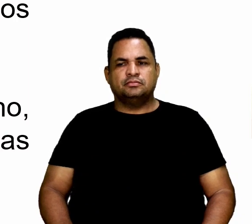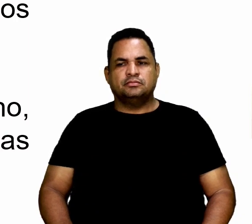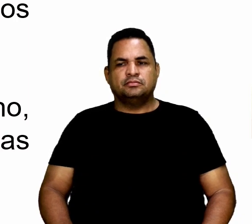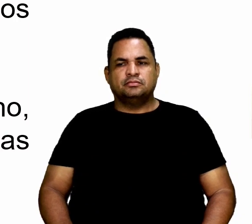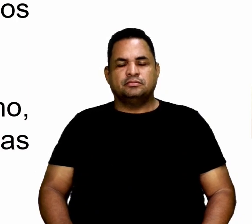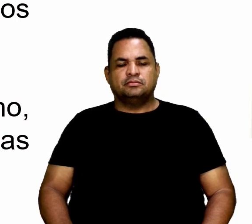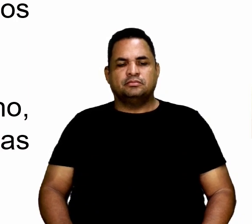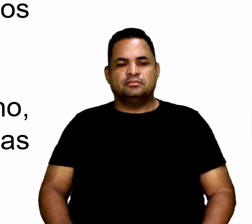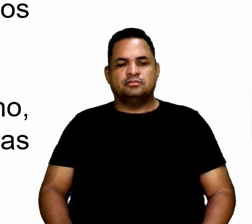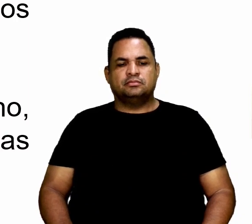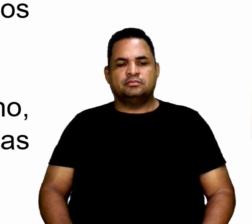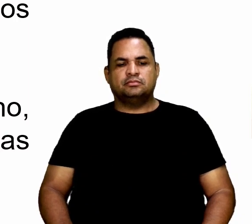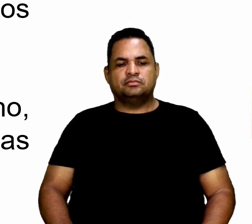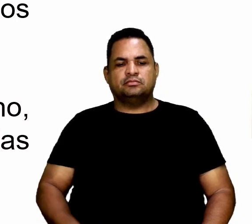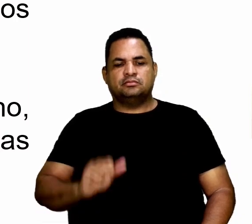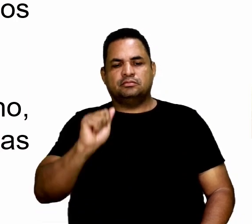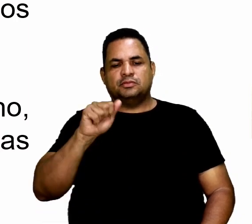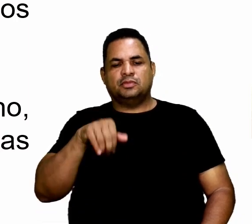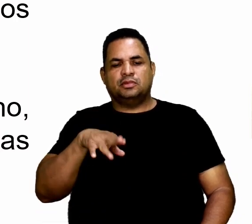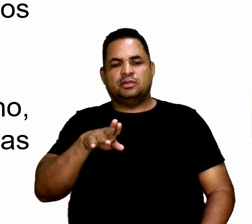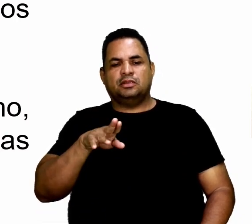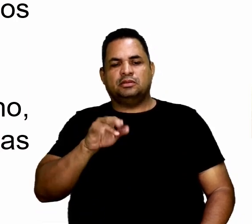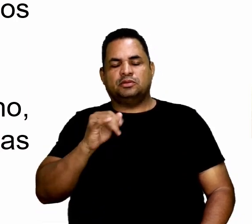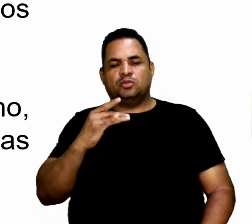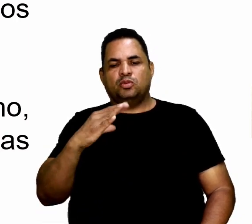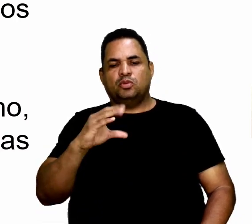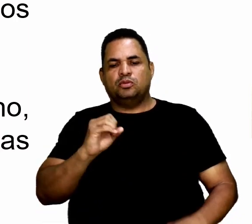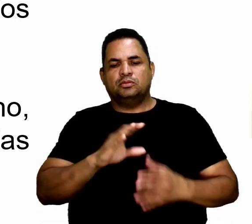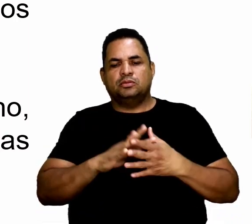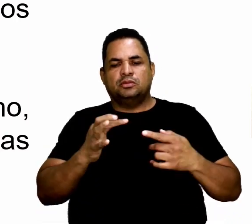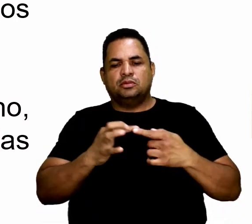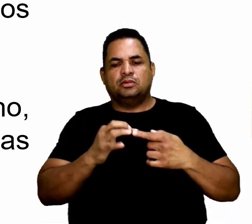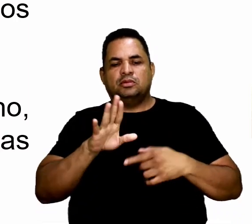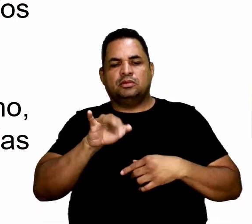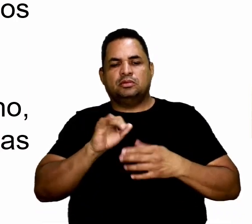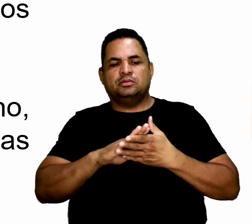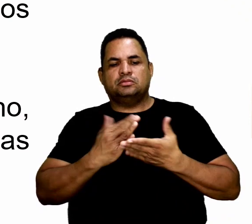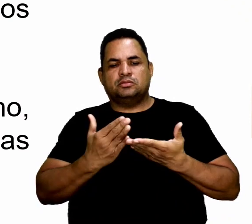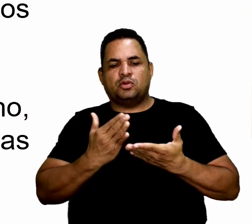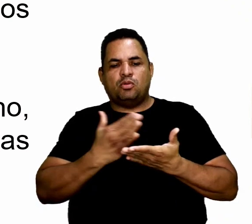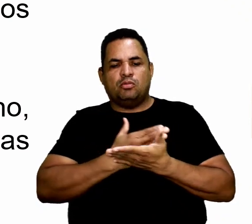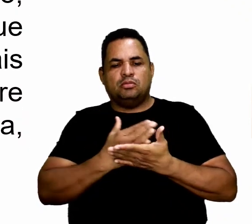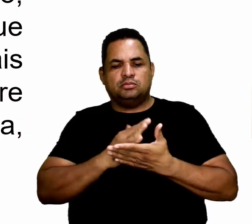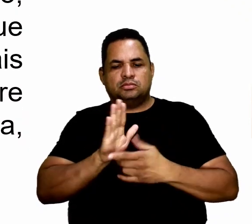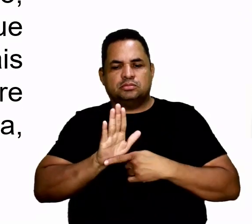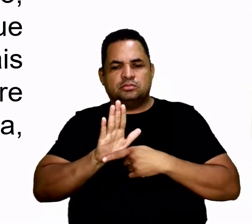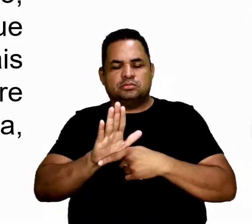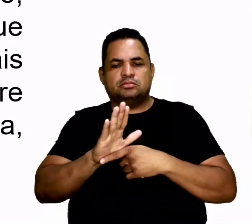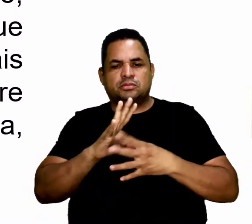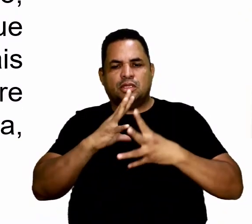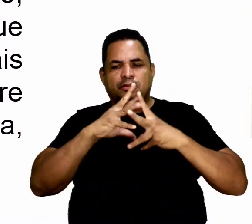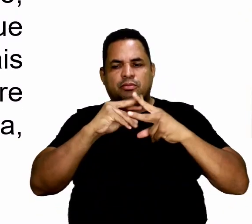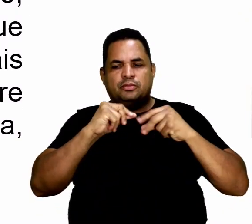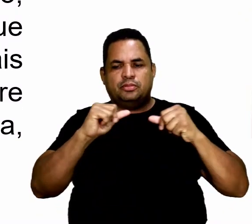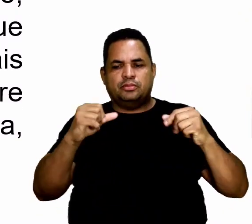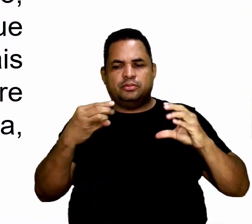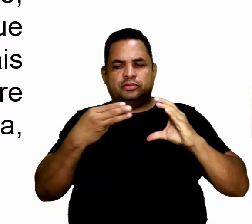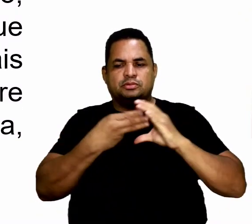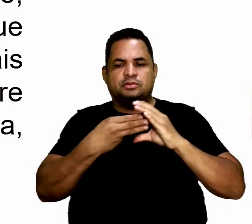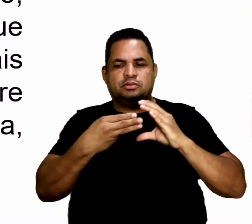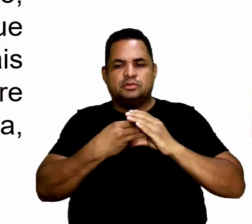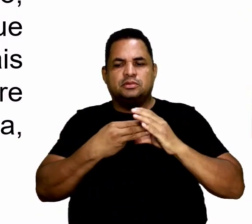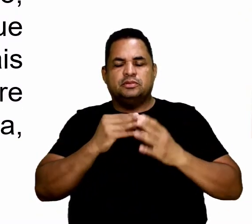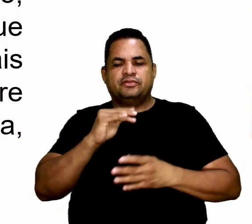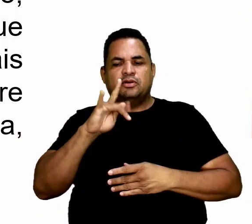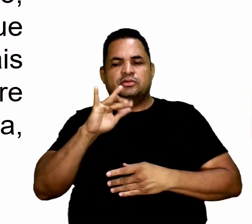prof. O anticorpo, isso, tá? Ao se ligar ao antígeno inativo e favorece sua destruição pelas células fagocitárias.